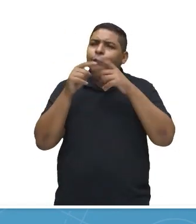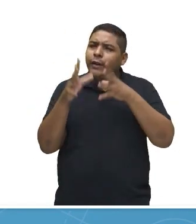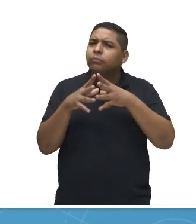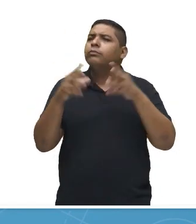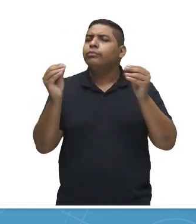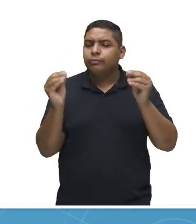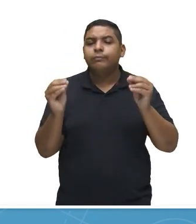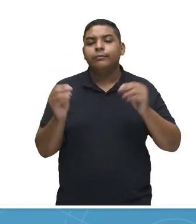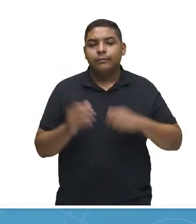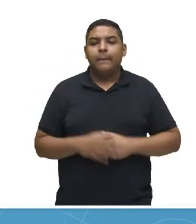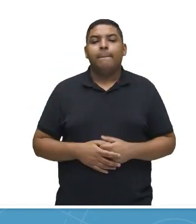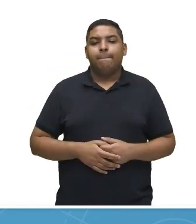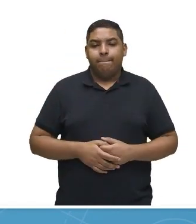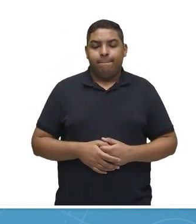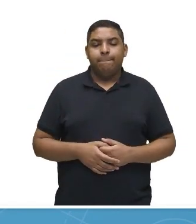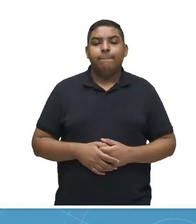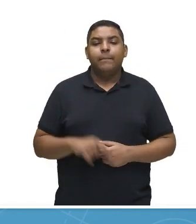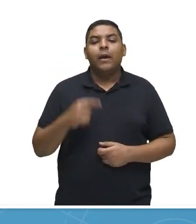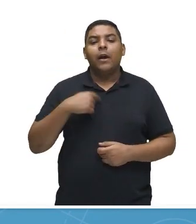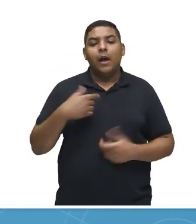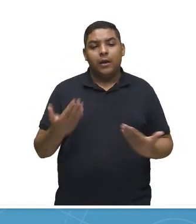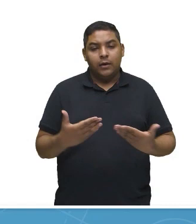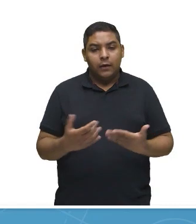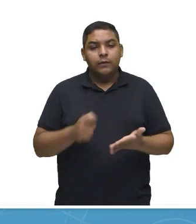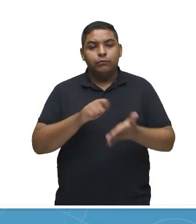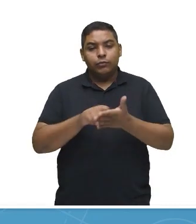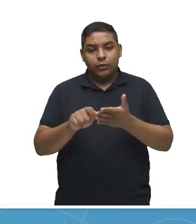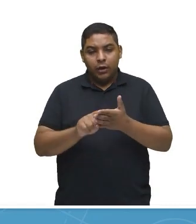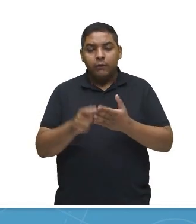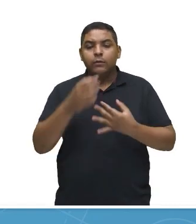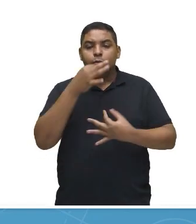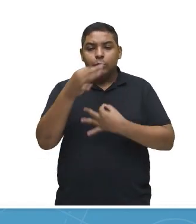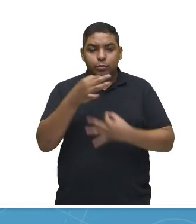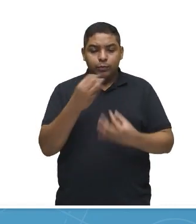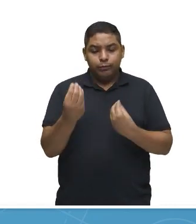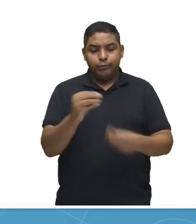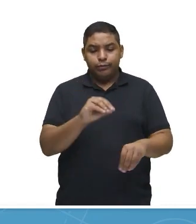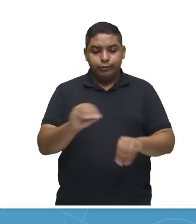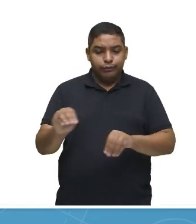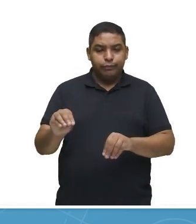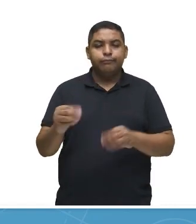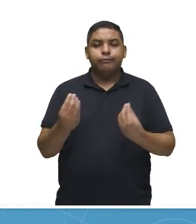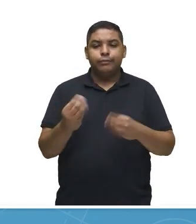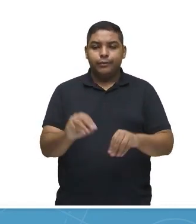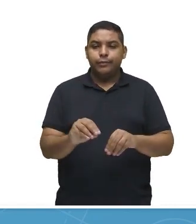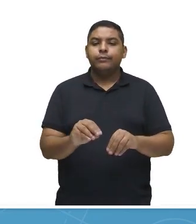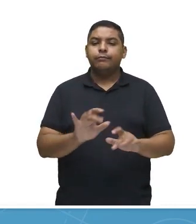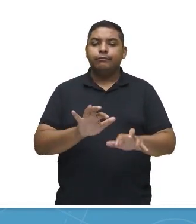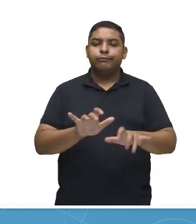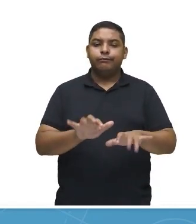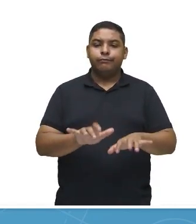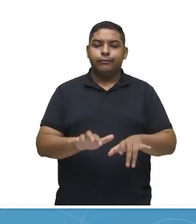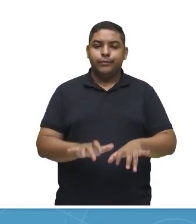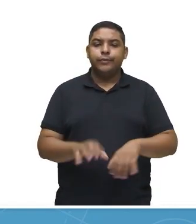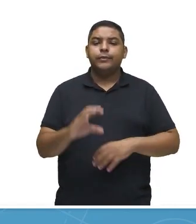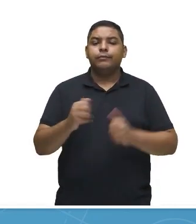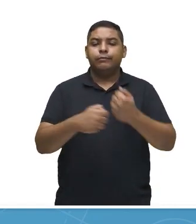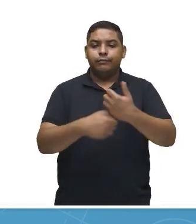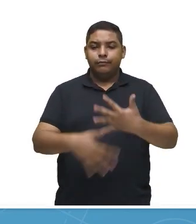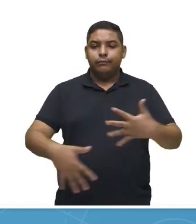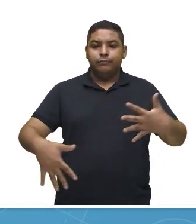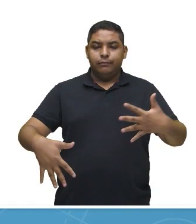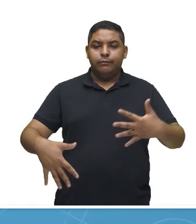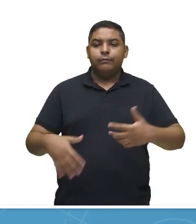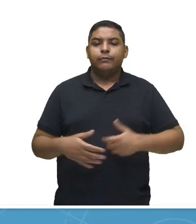professor. Aqui você escreve no chat sua dúvida, seu questionamento, tá? Você escreve no chat, mas tem que